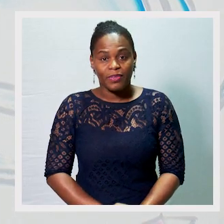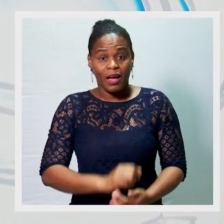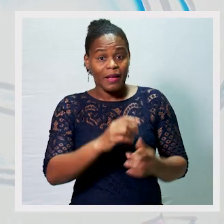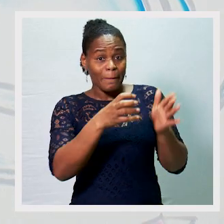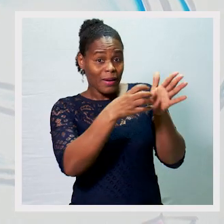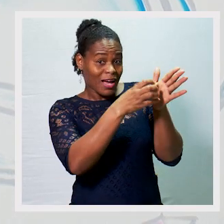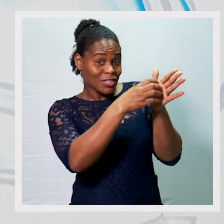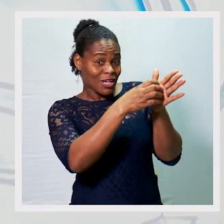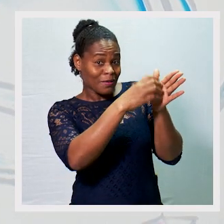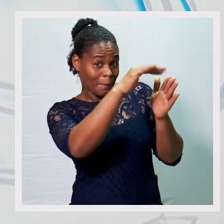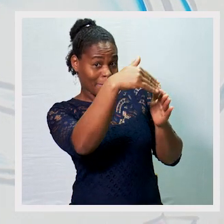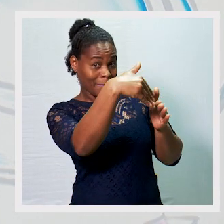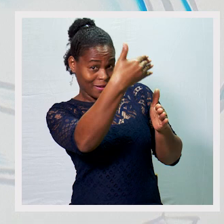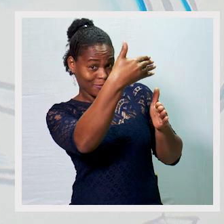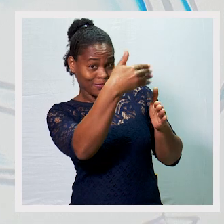Aqui, na primeira imagem,